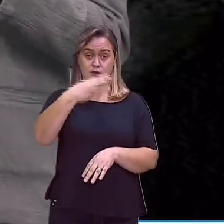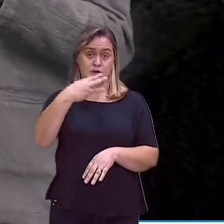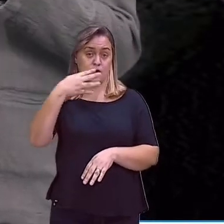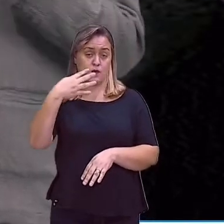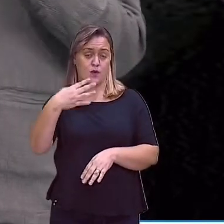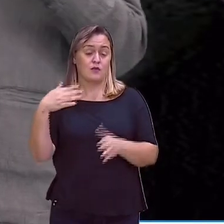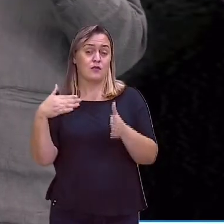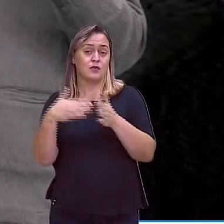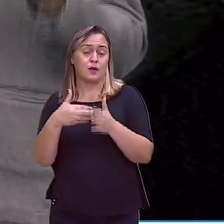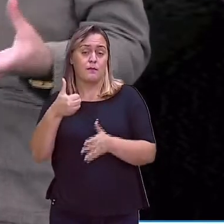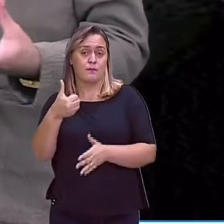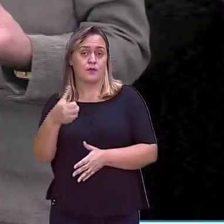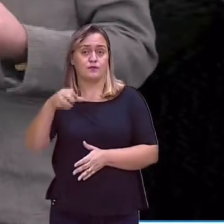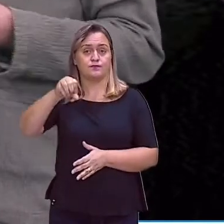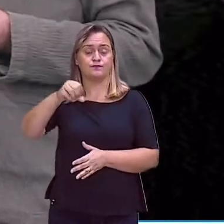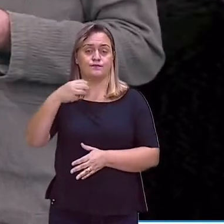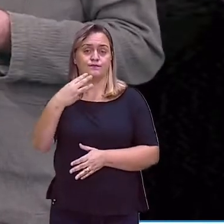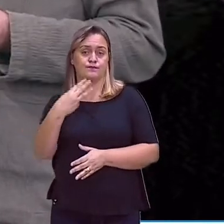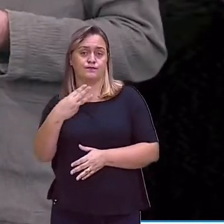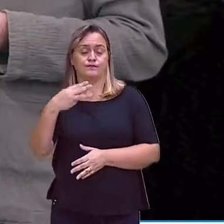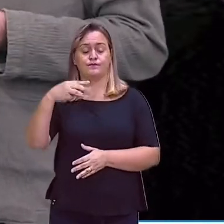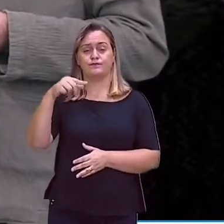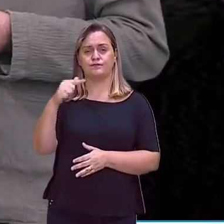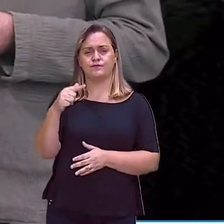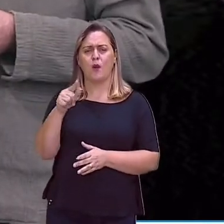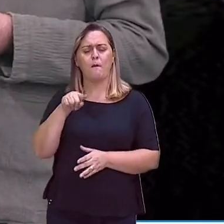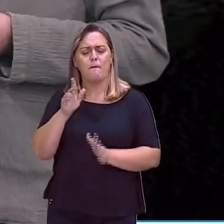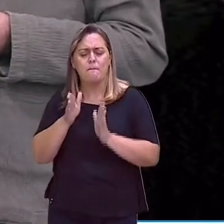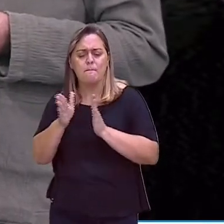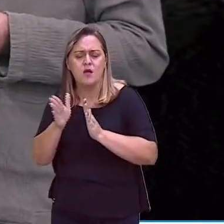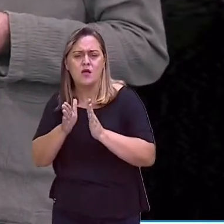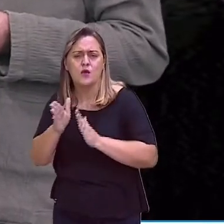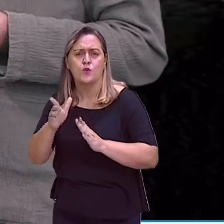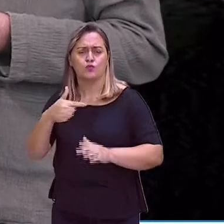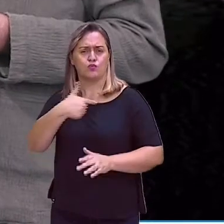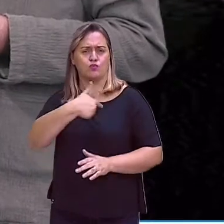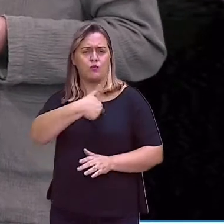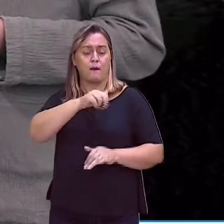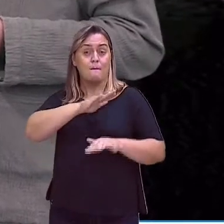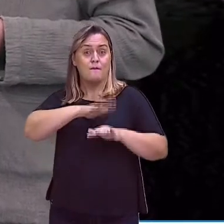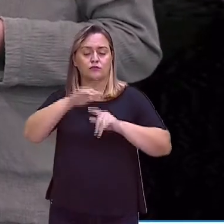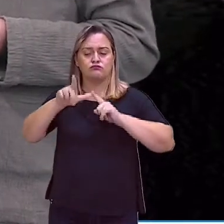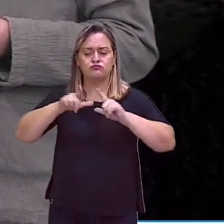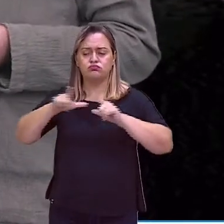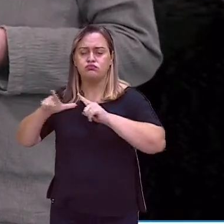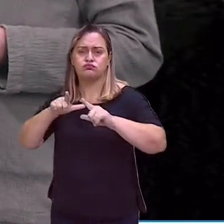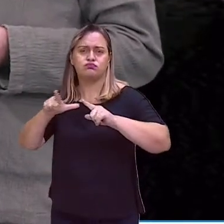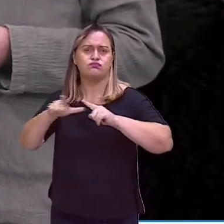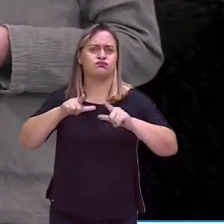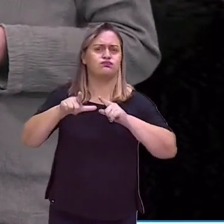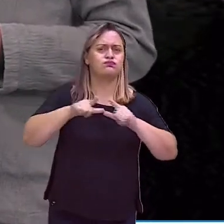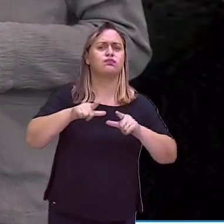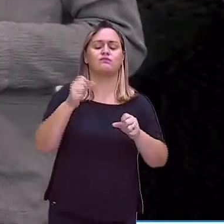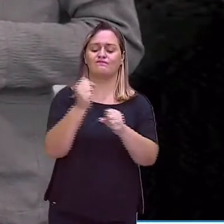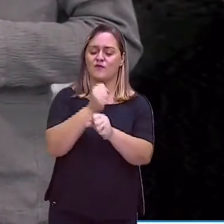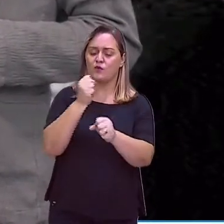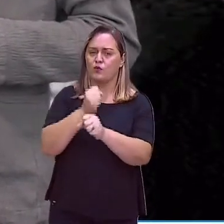o período em que Vargas realizou o maior número de ações para construir o